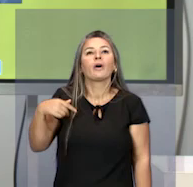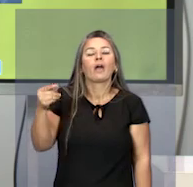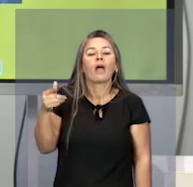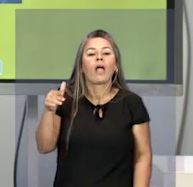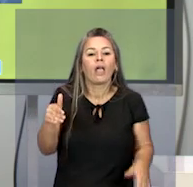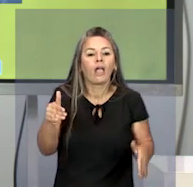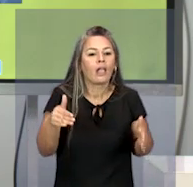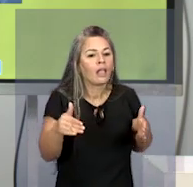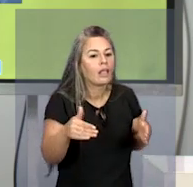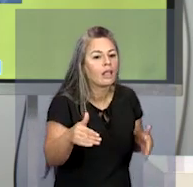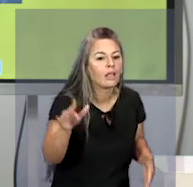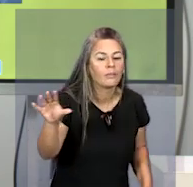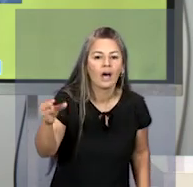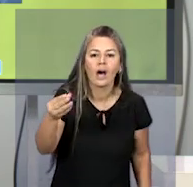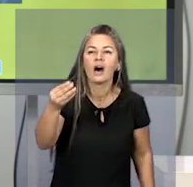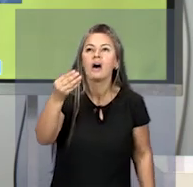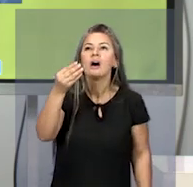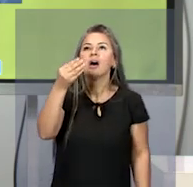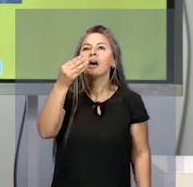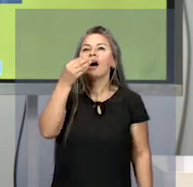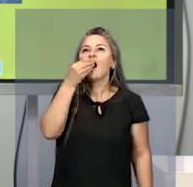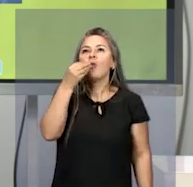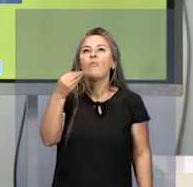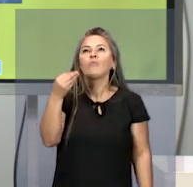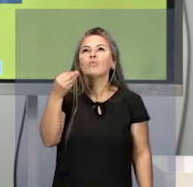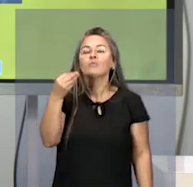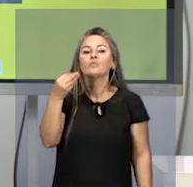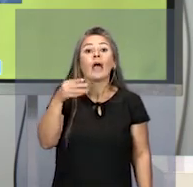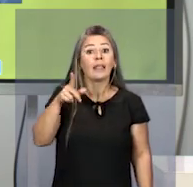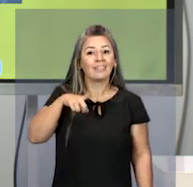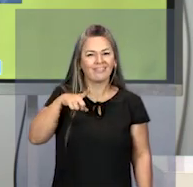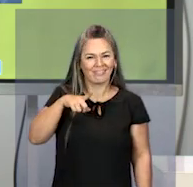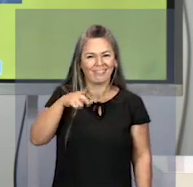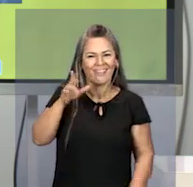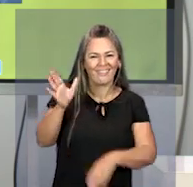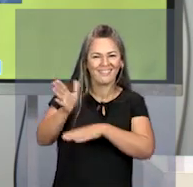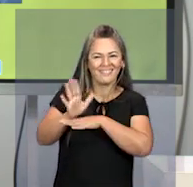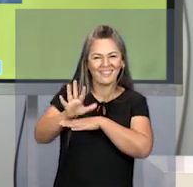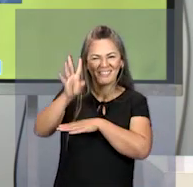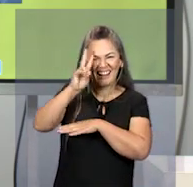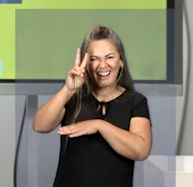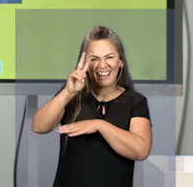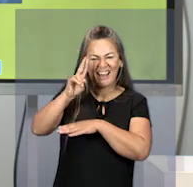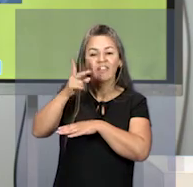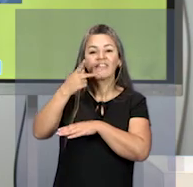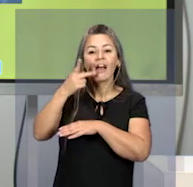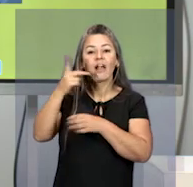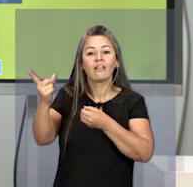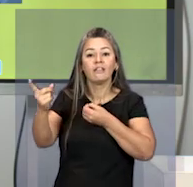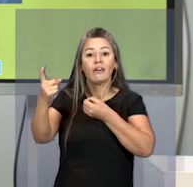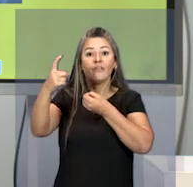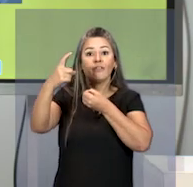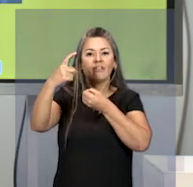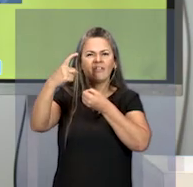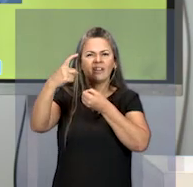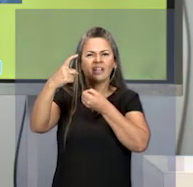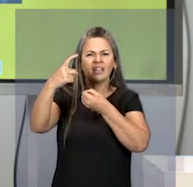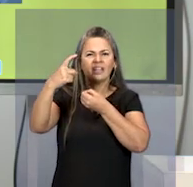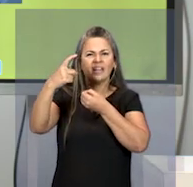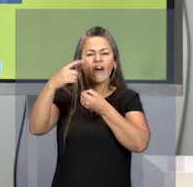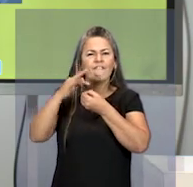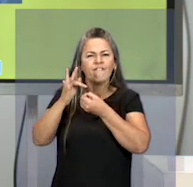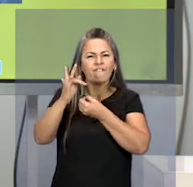coisa? Tem um filme muito interessante, que é De Volta para o Futuro, se eu não me engano, que ele fala sobre isso, né? Ele falava que depois dos anos